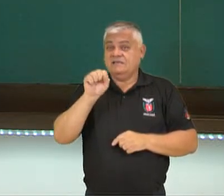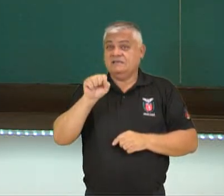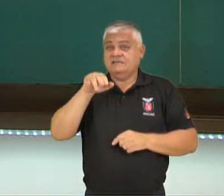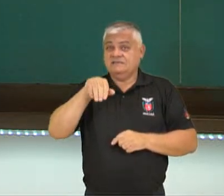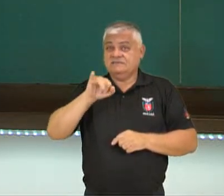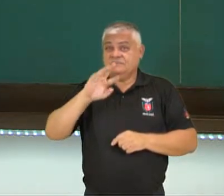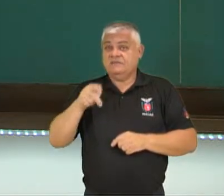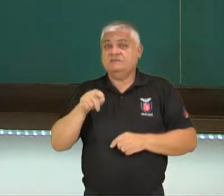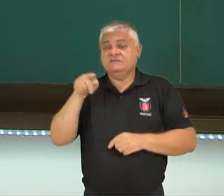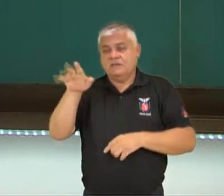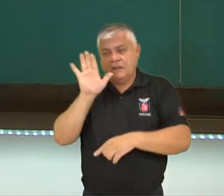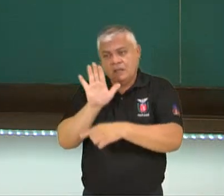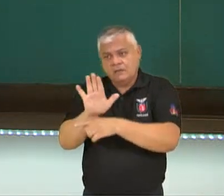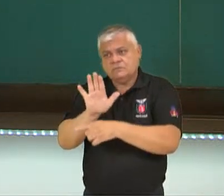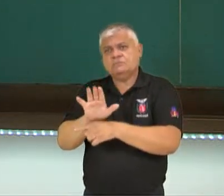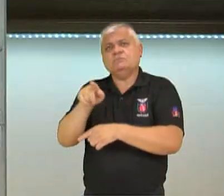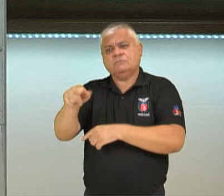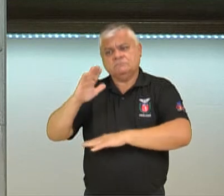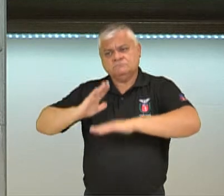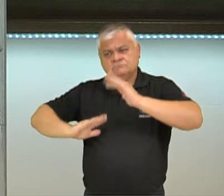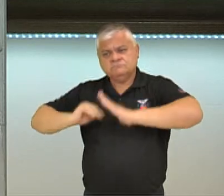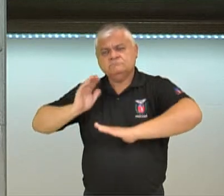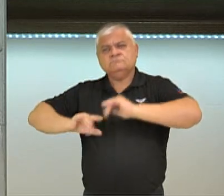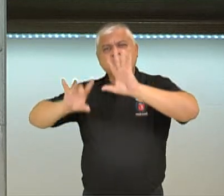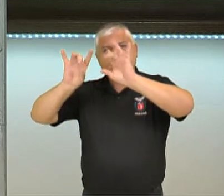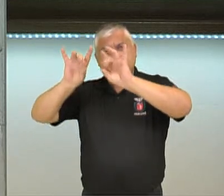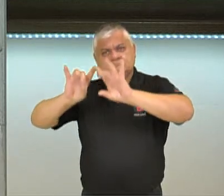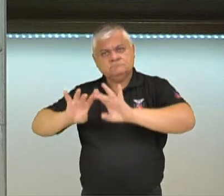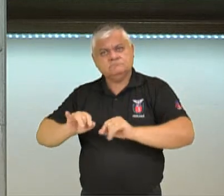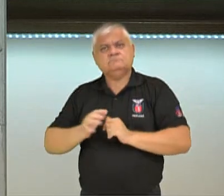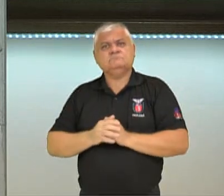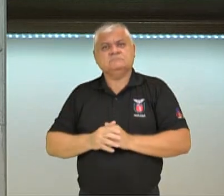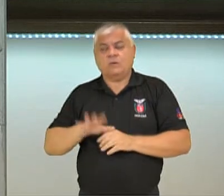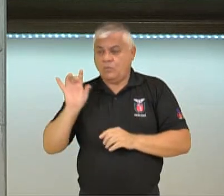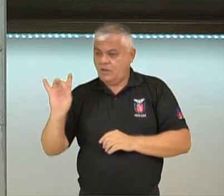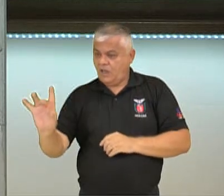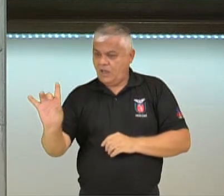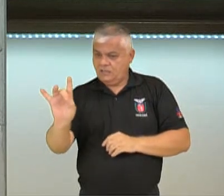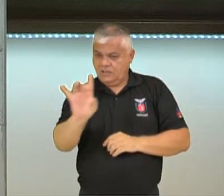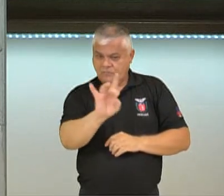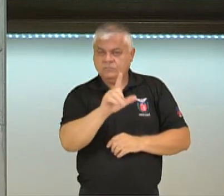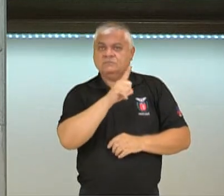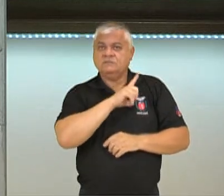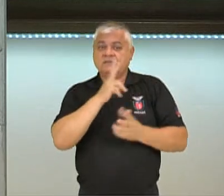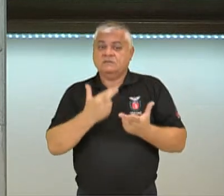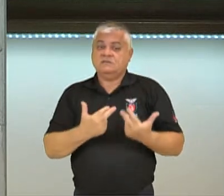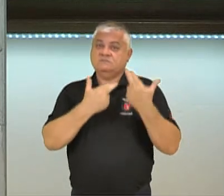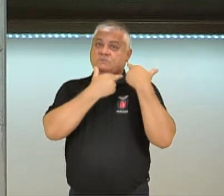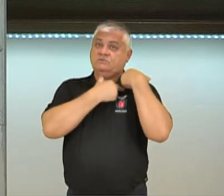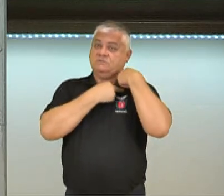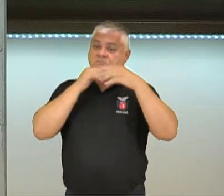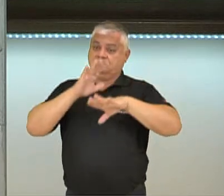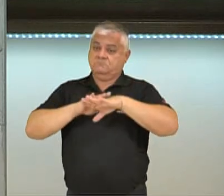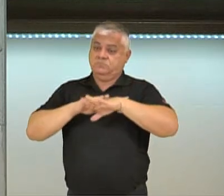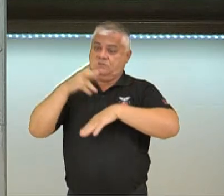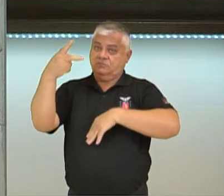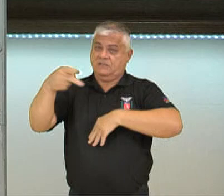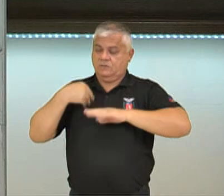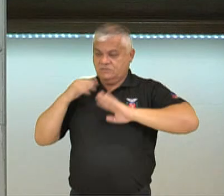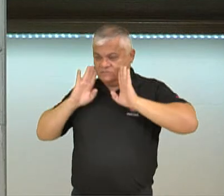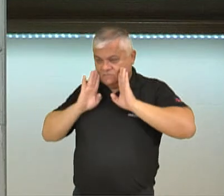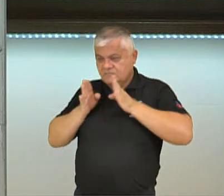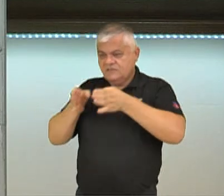trabalho especializado. Dentro de uma grande produção, cada indivíduo teria uma área específica onde